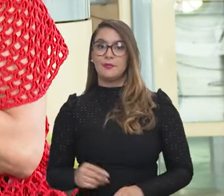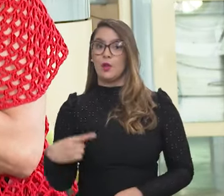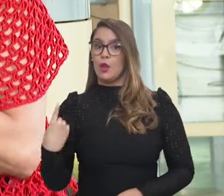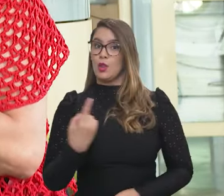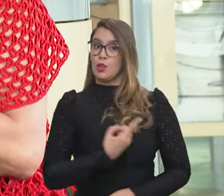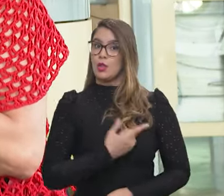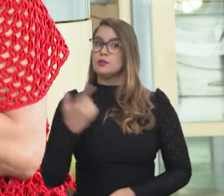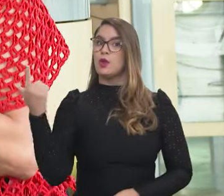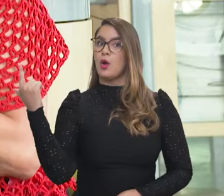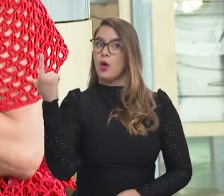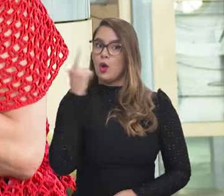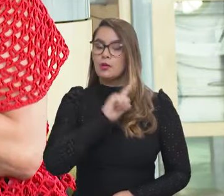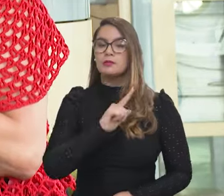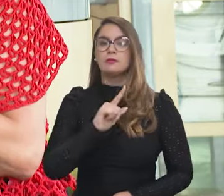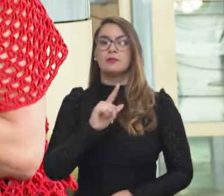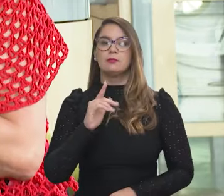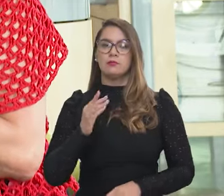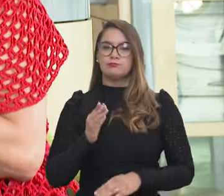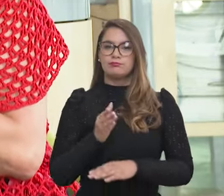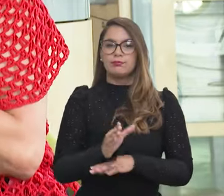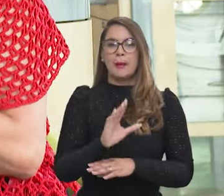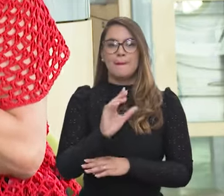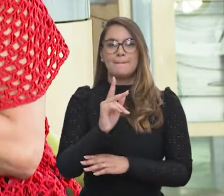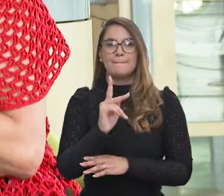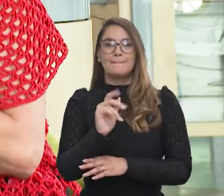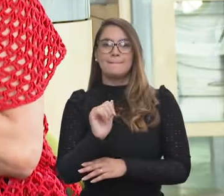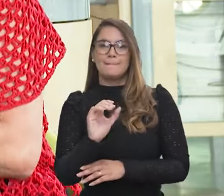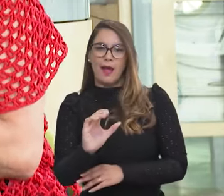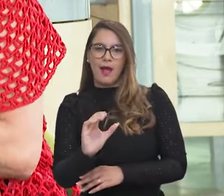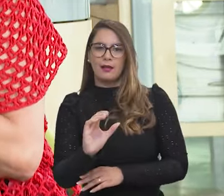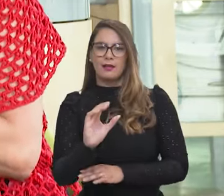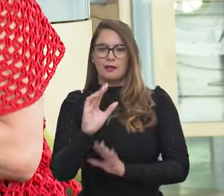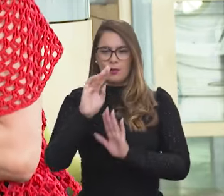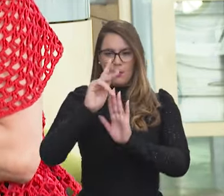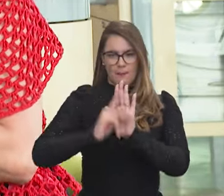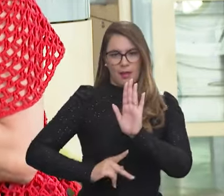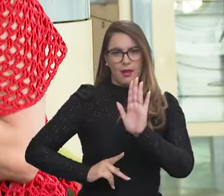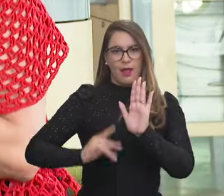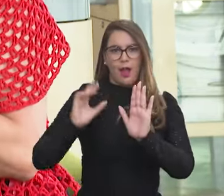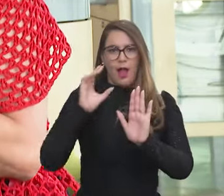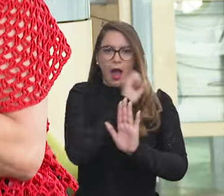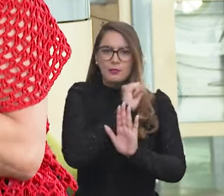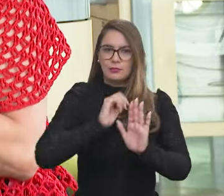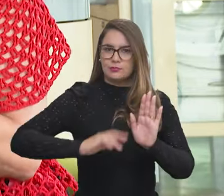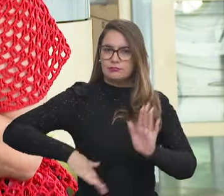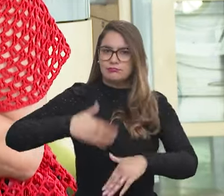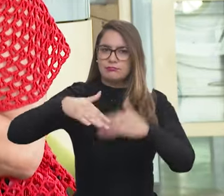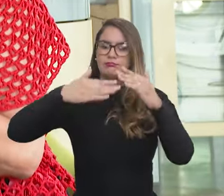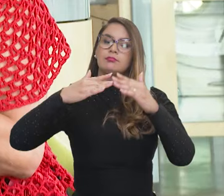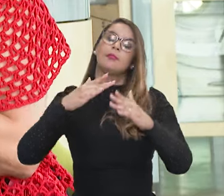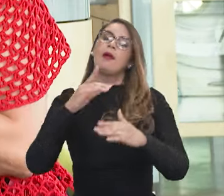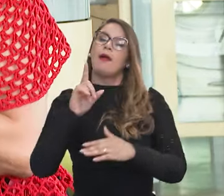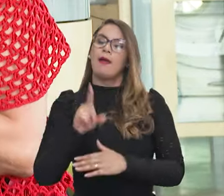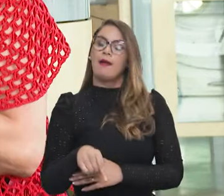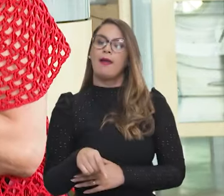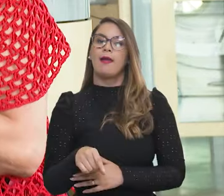Nós conseguimos emplacar no PAC, no Plano de Aceleração do Crescimento, que é,